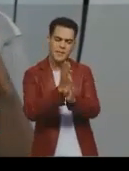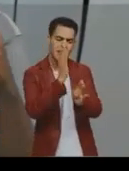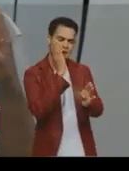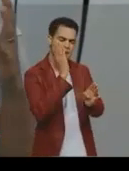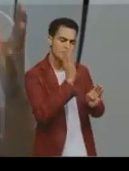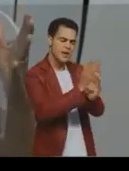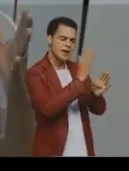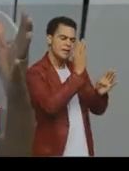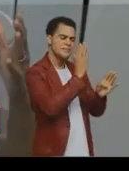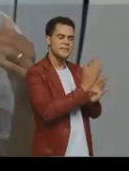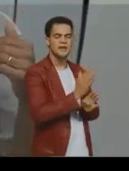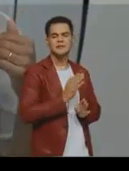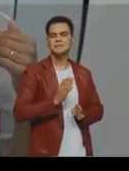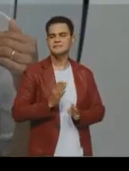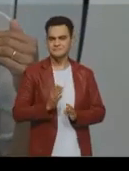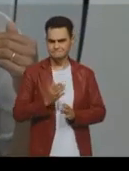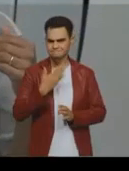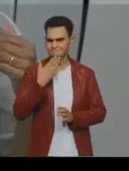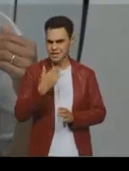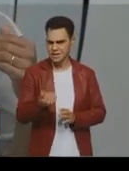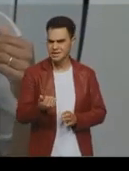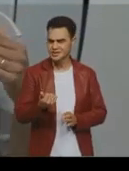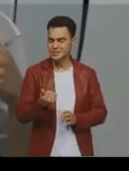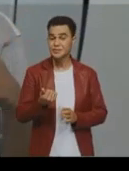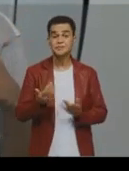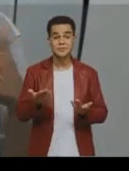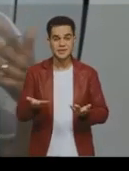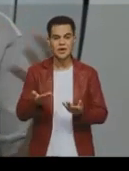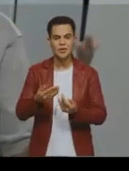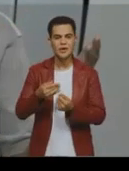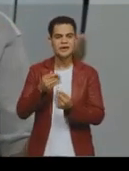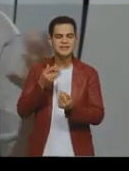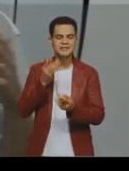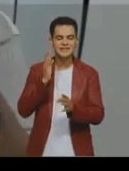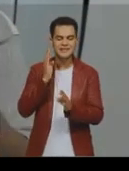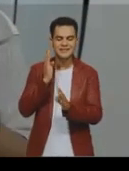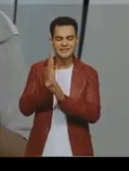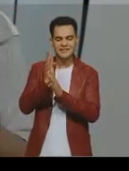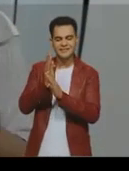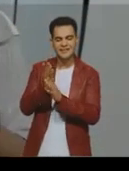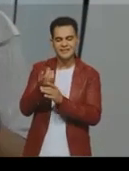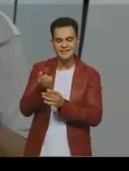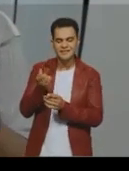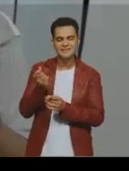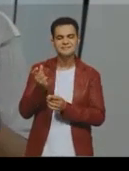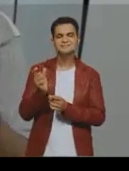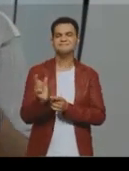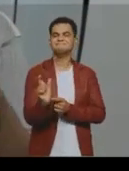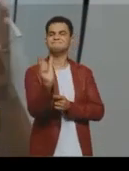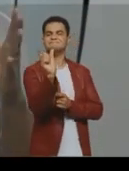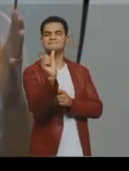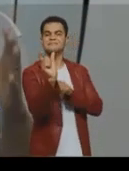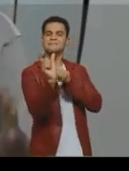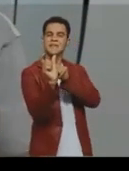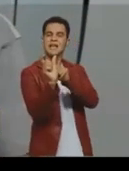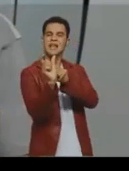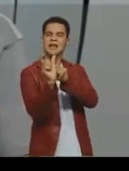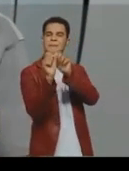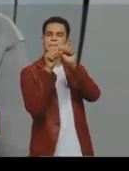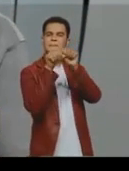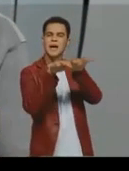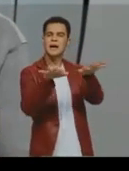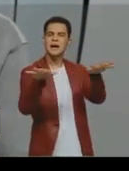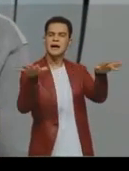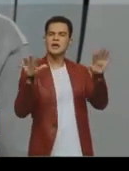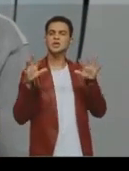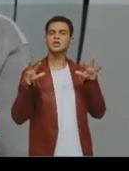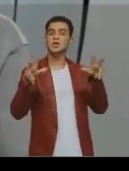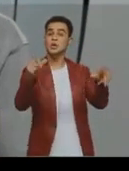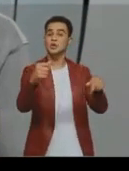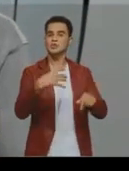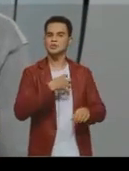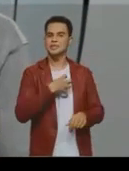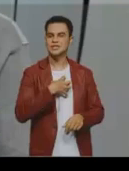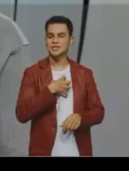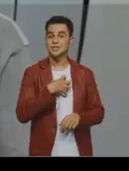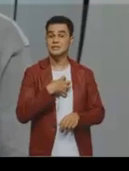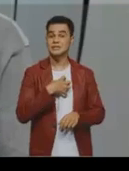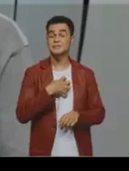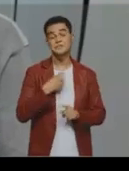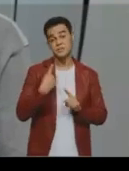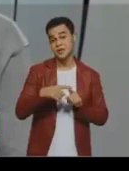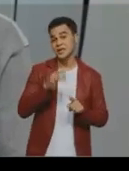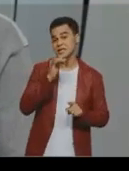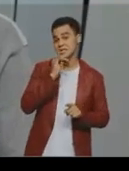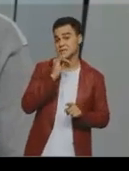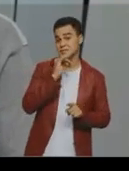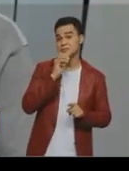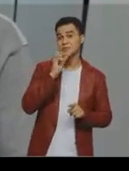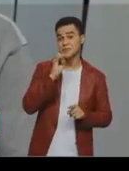vivos. E essa identificação, então, ela é divulgada para todo o meio científico, de forma que se um pesquisador lá